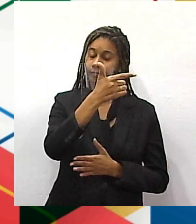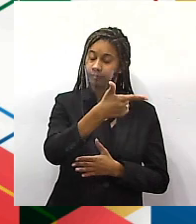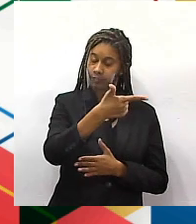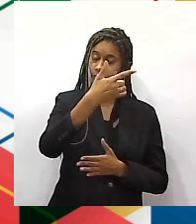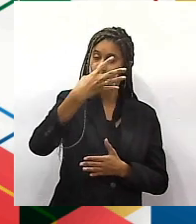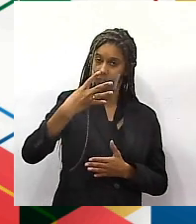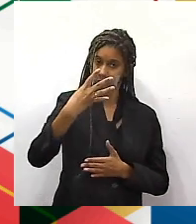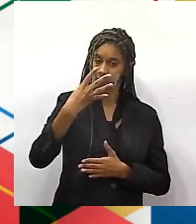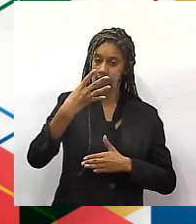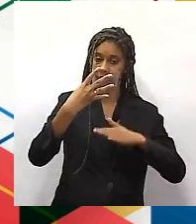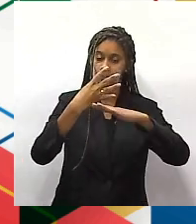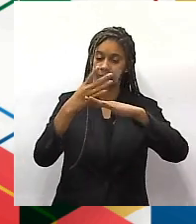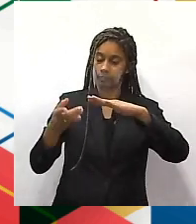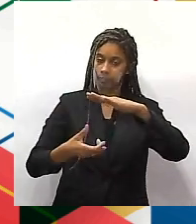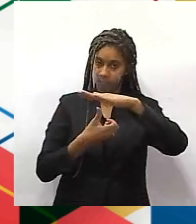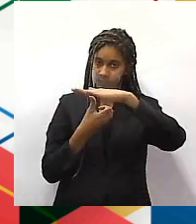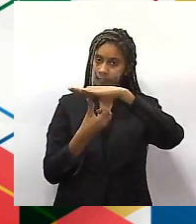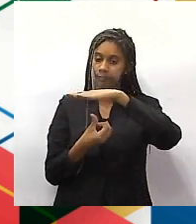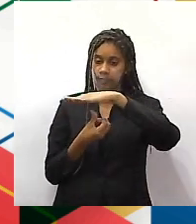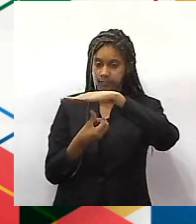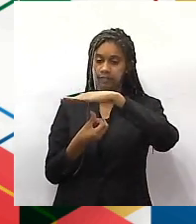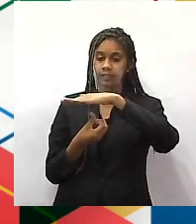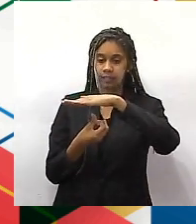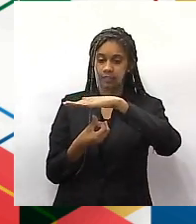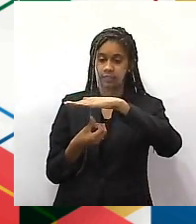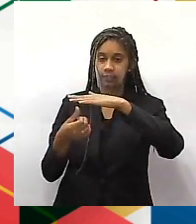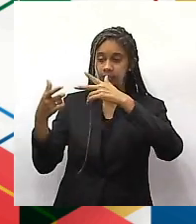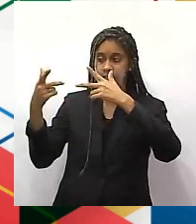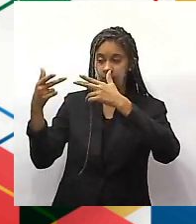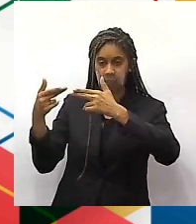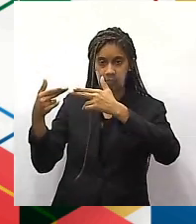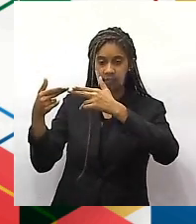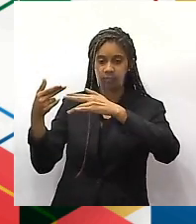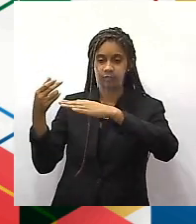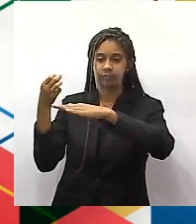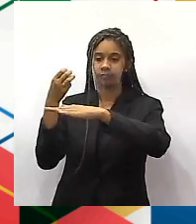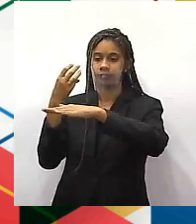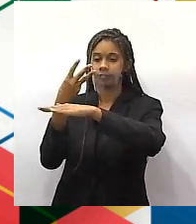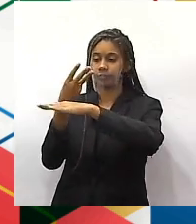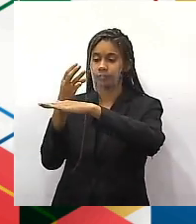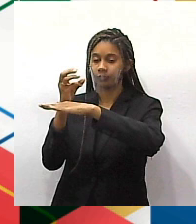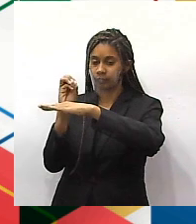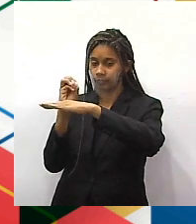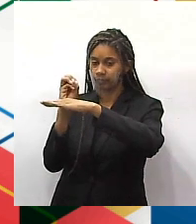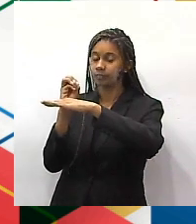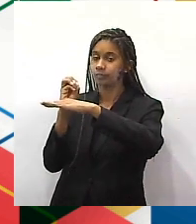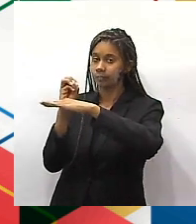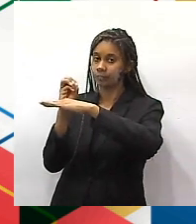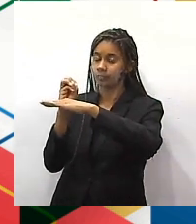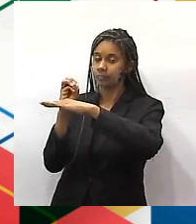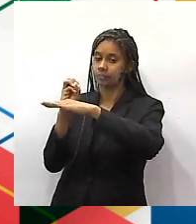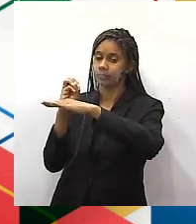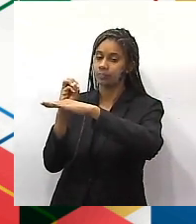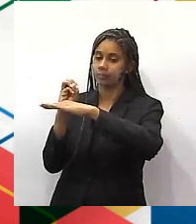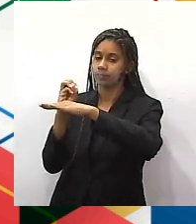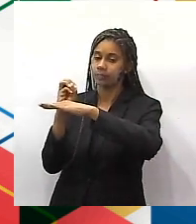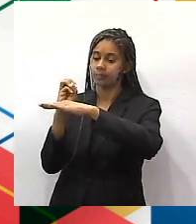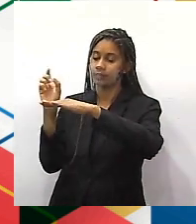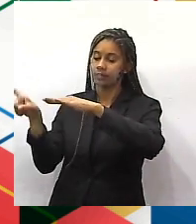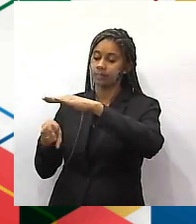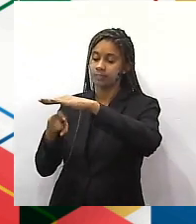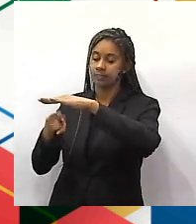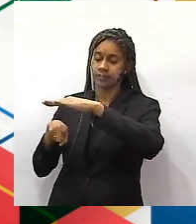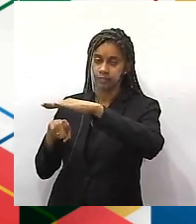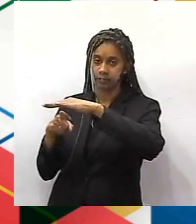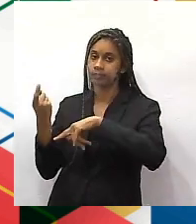para 6, assim como o 30, veja, estou pegando do grande para o pequeno. O